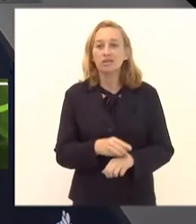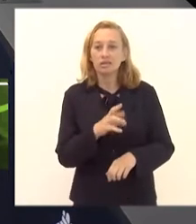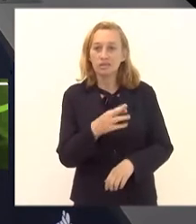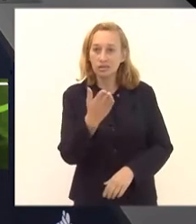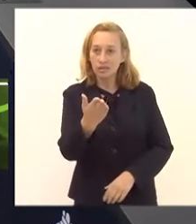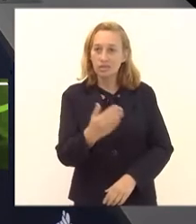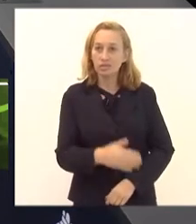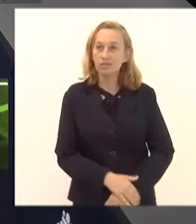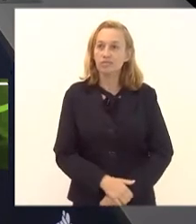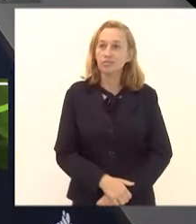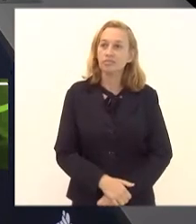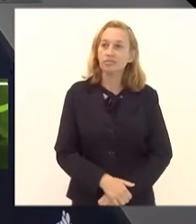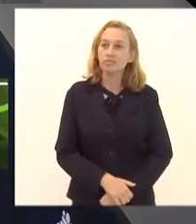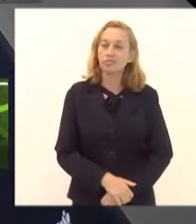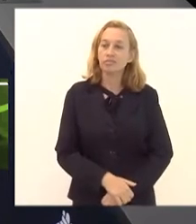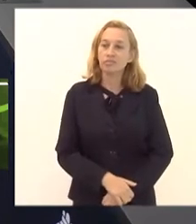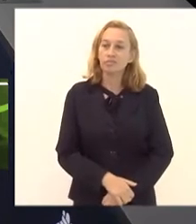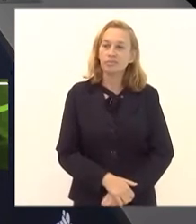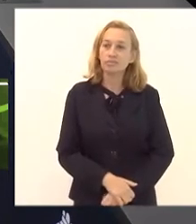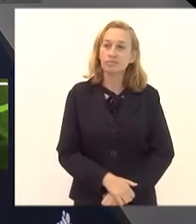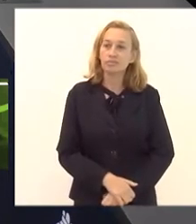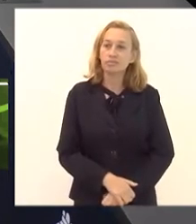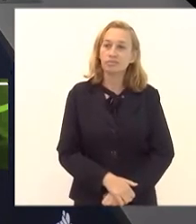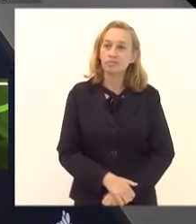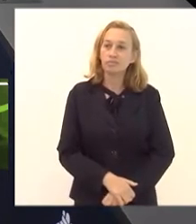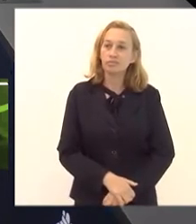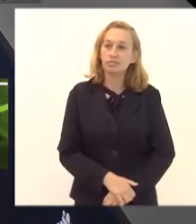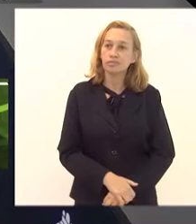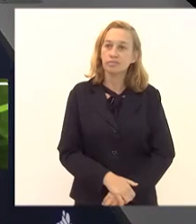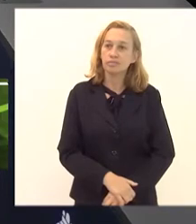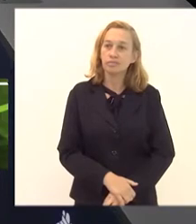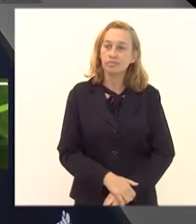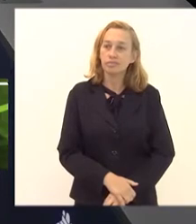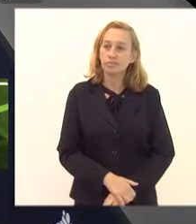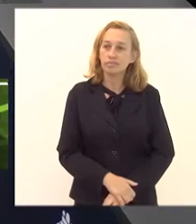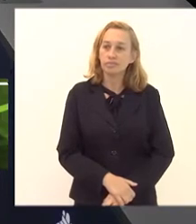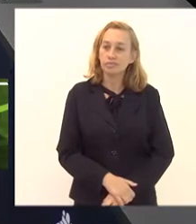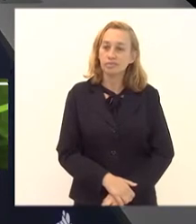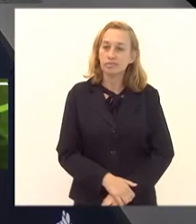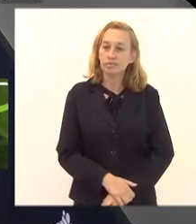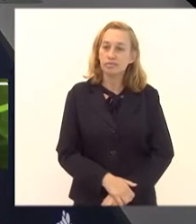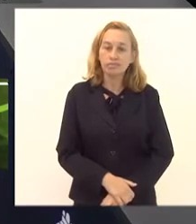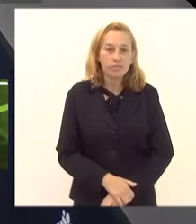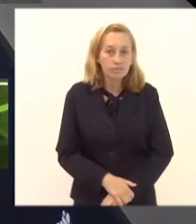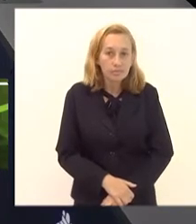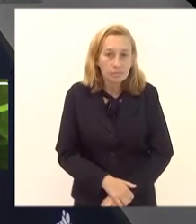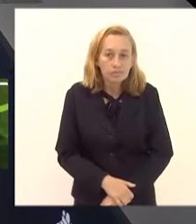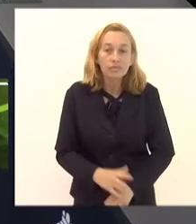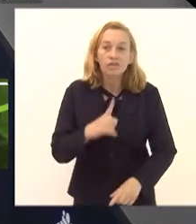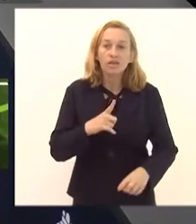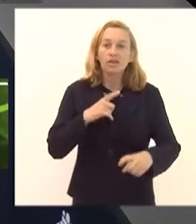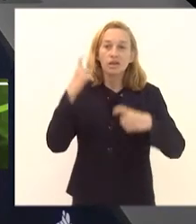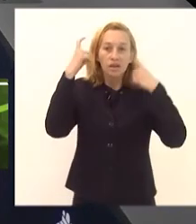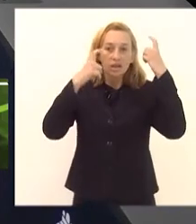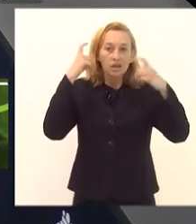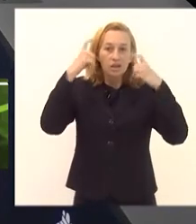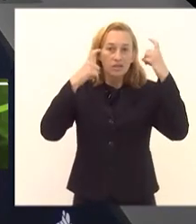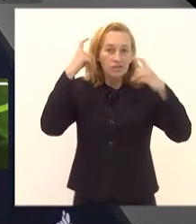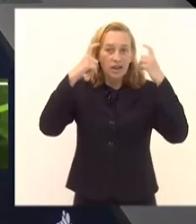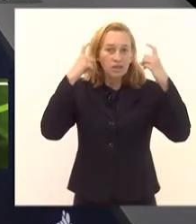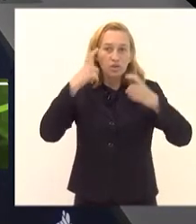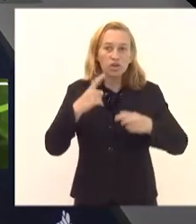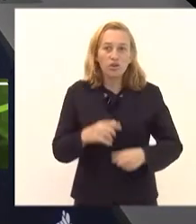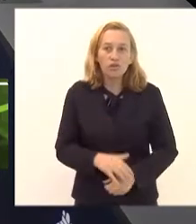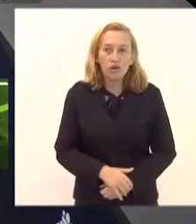Quer continuar? Presidente, cumprimento a fala da diretora. Houve essa preocupação pelo setor de licenciamento, pelo